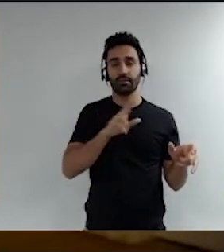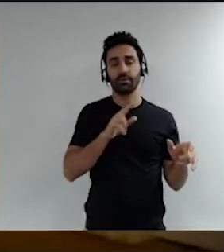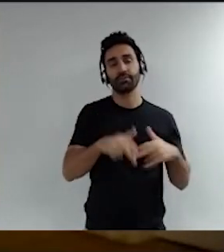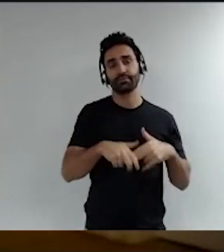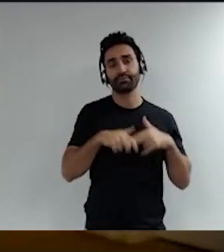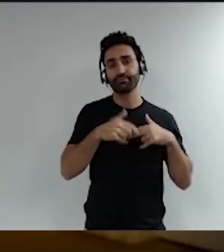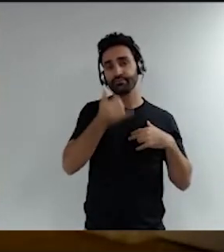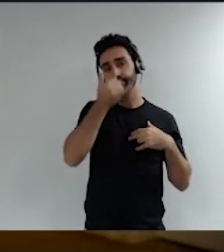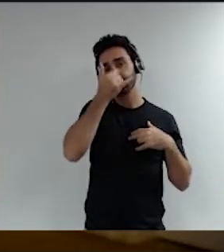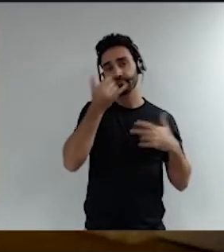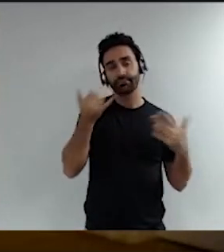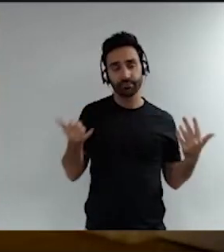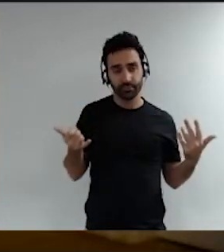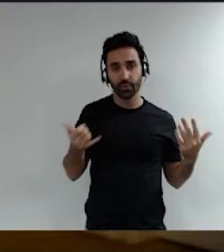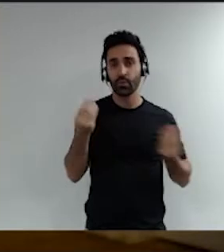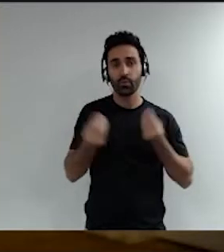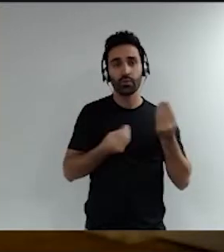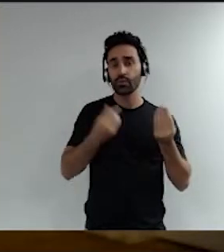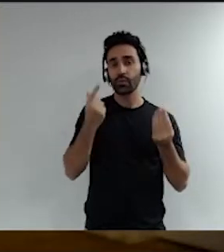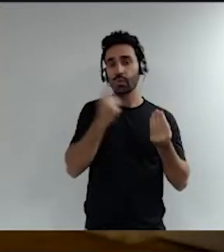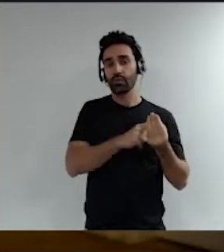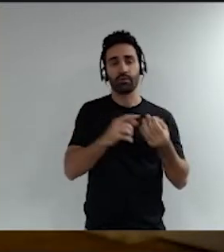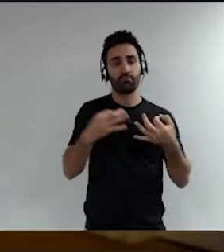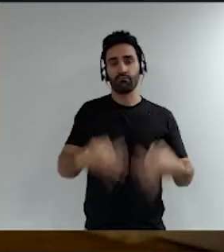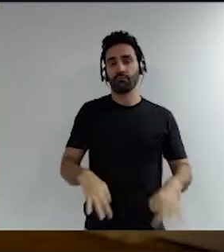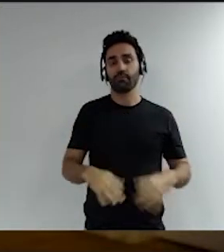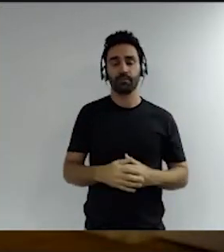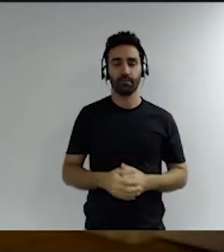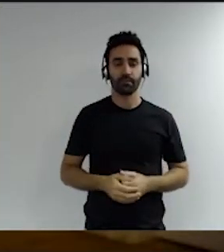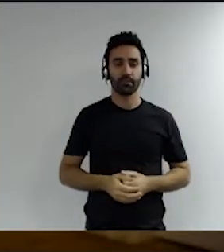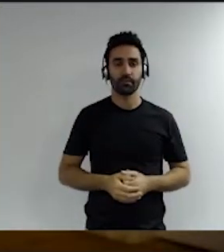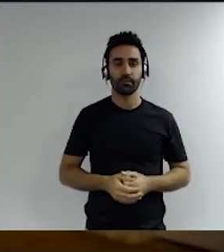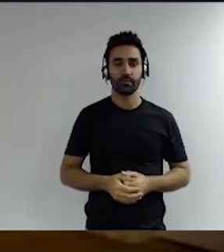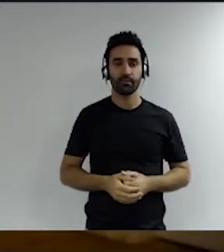consequentemente, usufruir das suas vantagens.